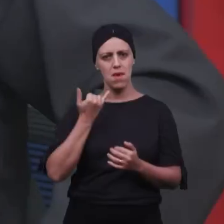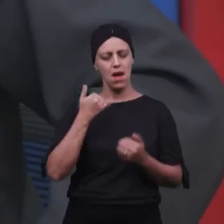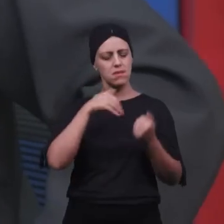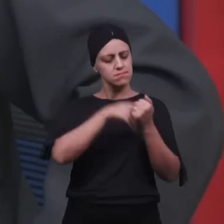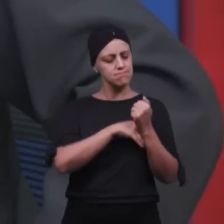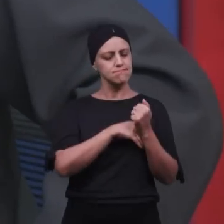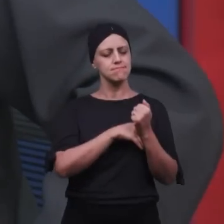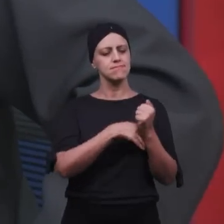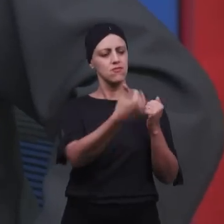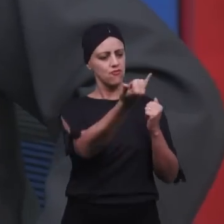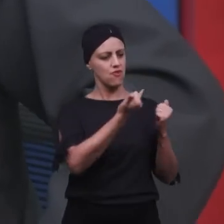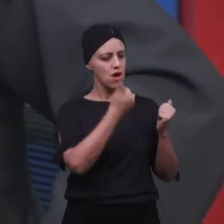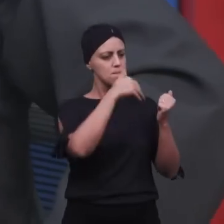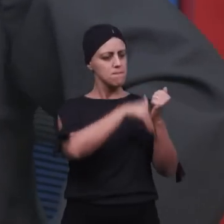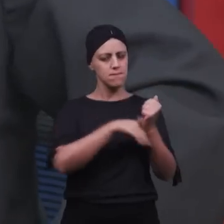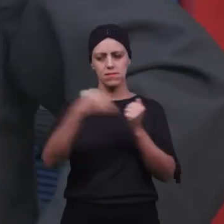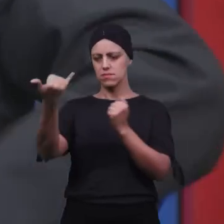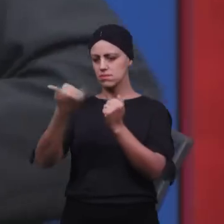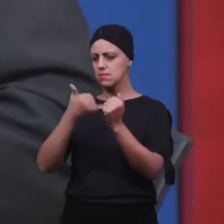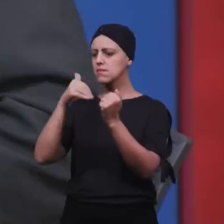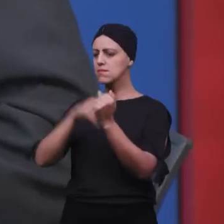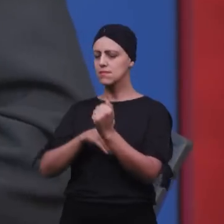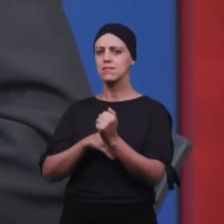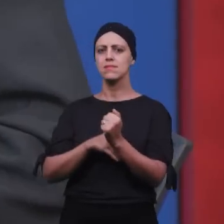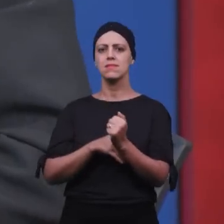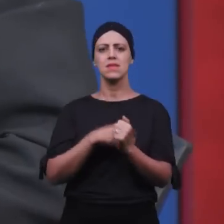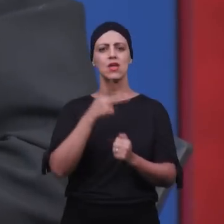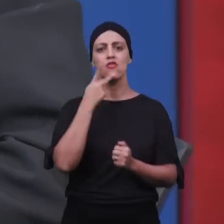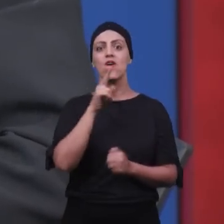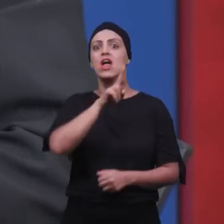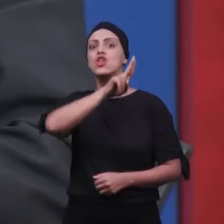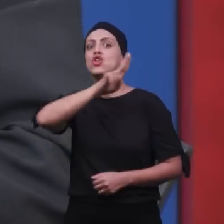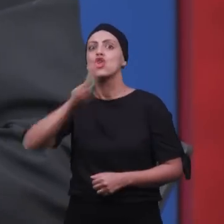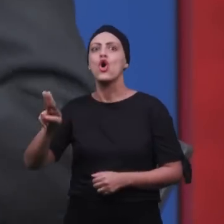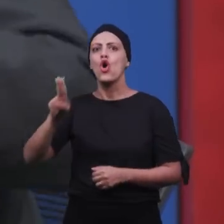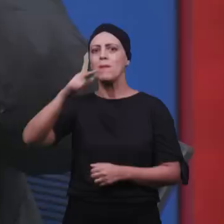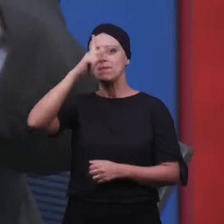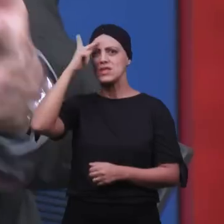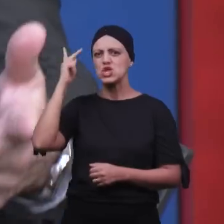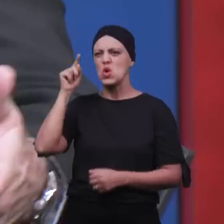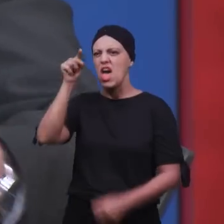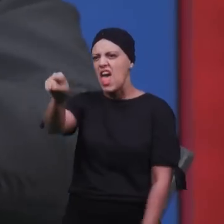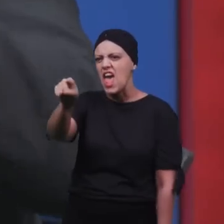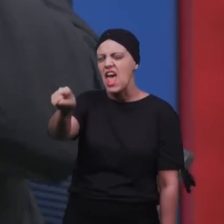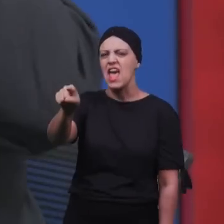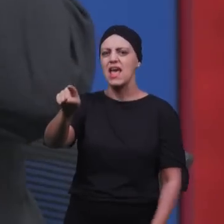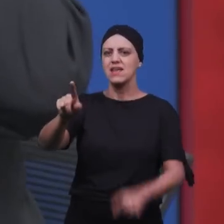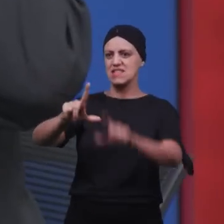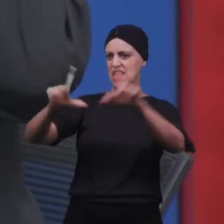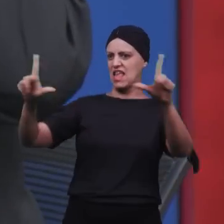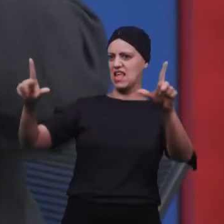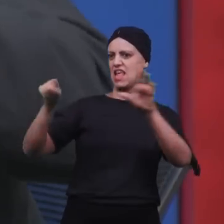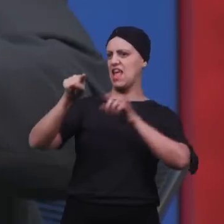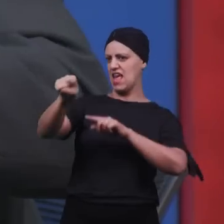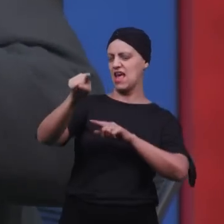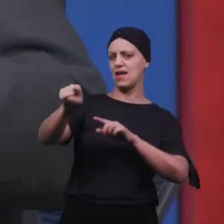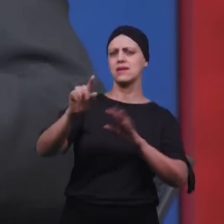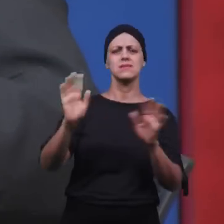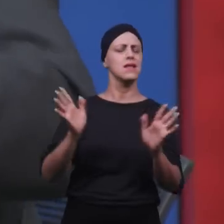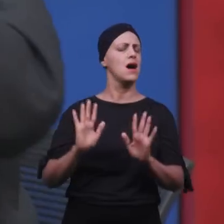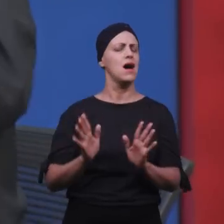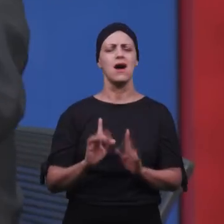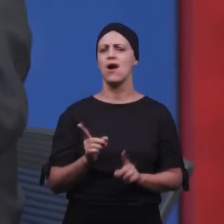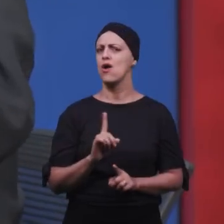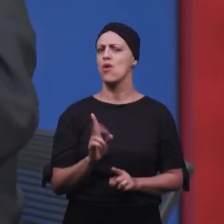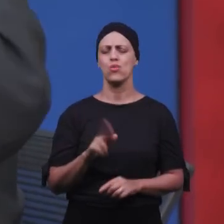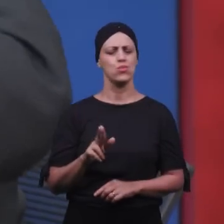da região tal, é do estado tal, não estamos dando nomes. Por quê? Para não expor as pessoas e, ao mesmo